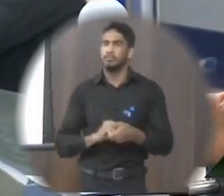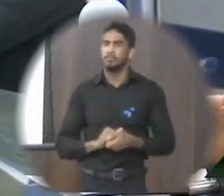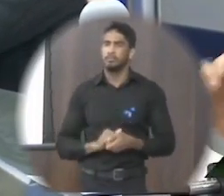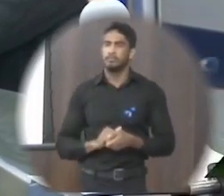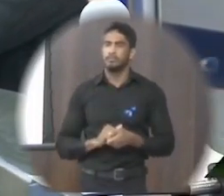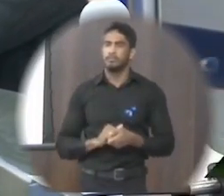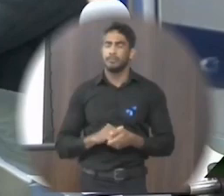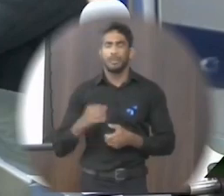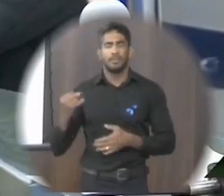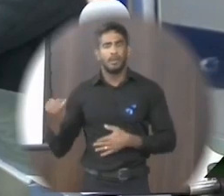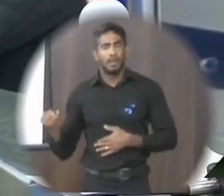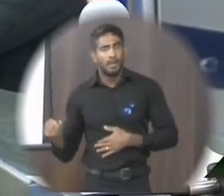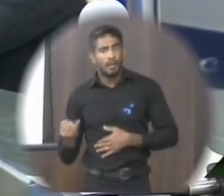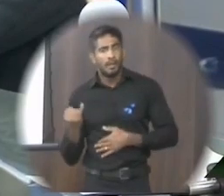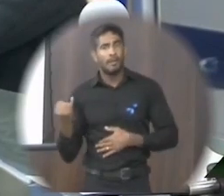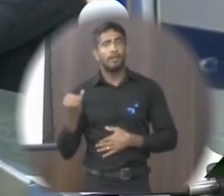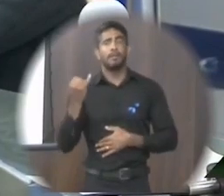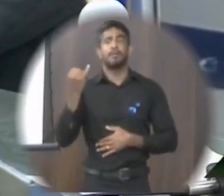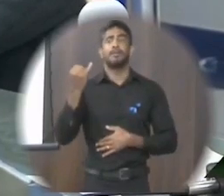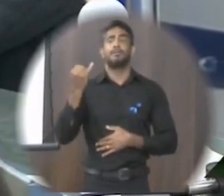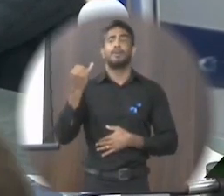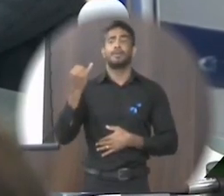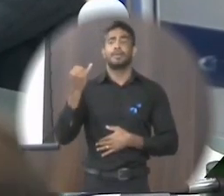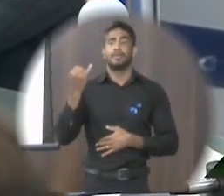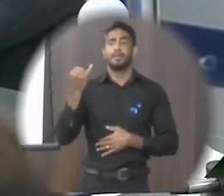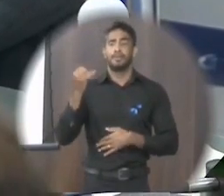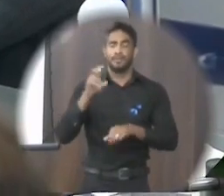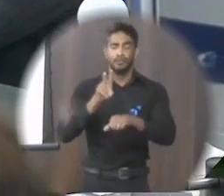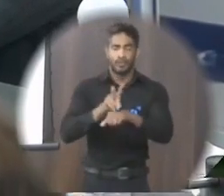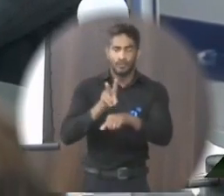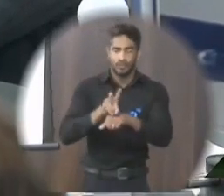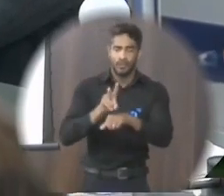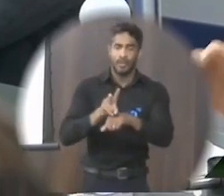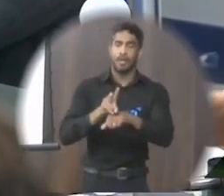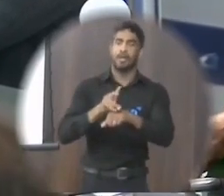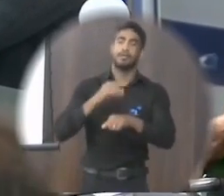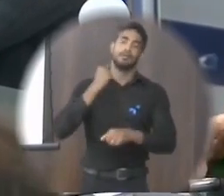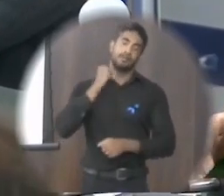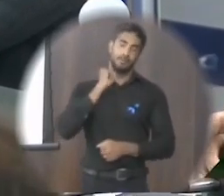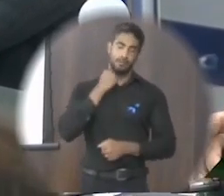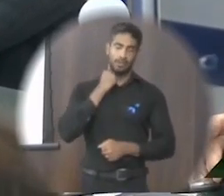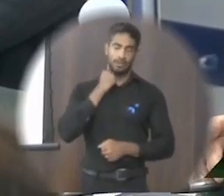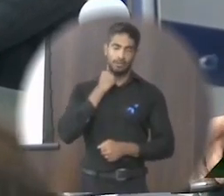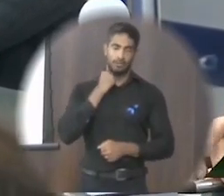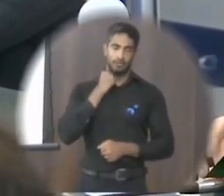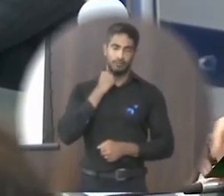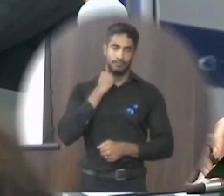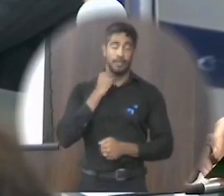Quanto é importante a nosso cuidado do nosso lixo. Na verdade,